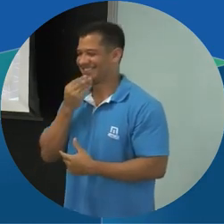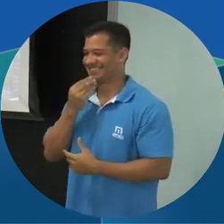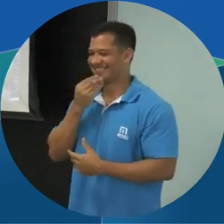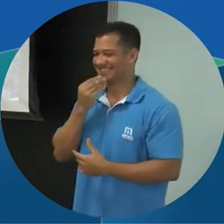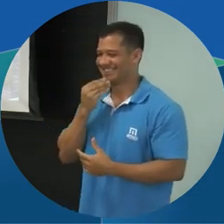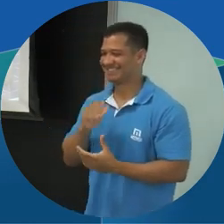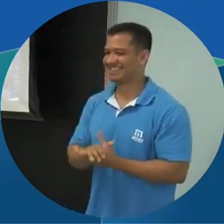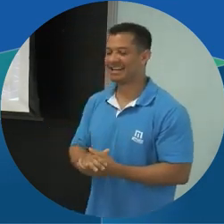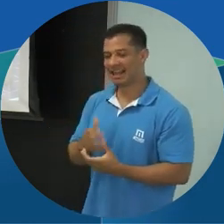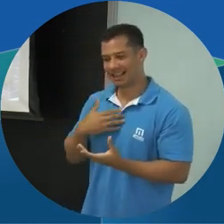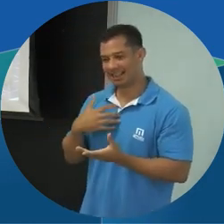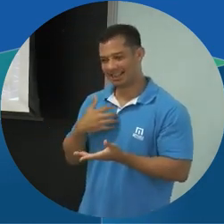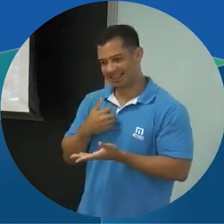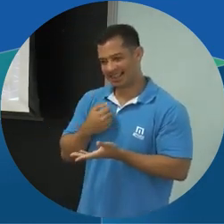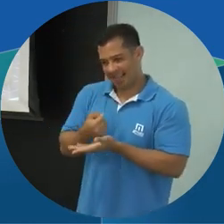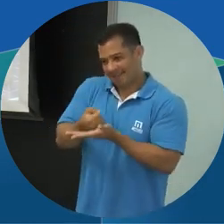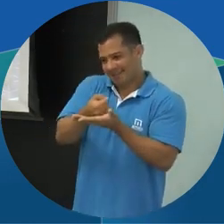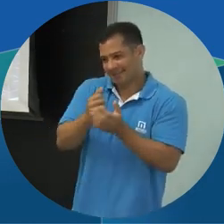de atrito.